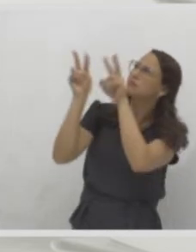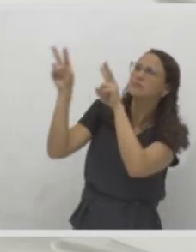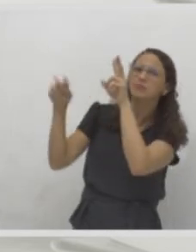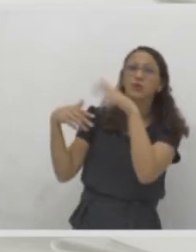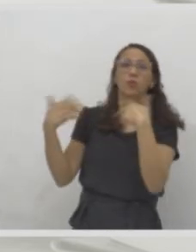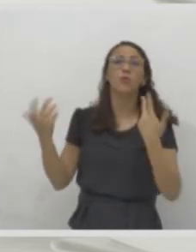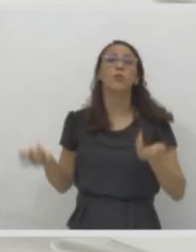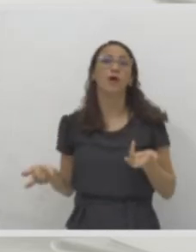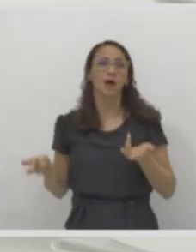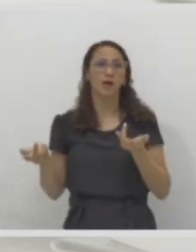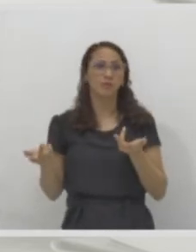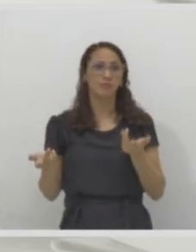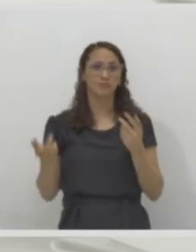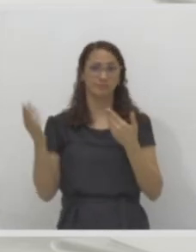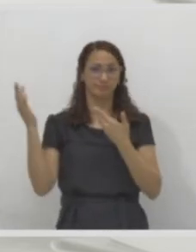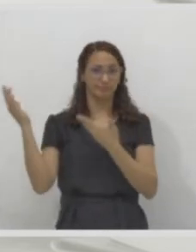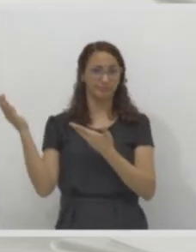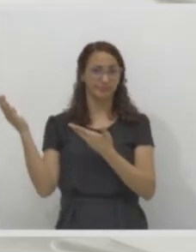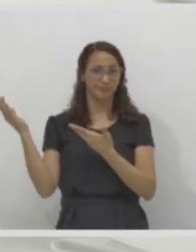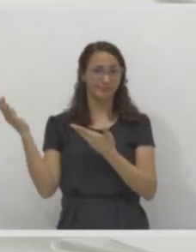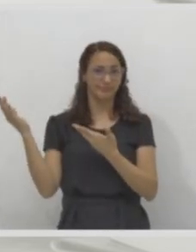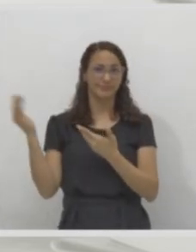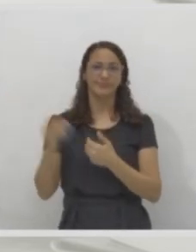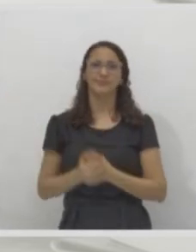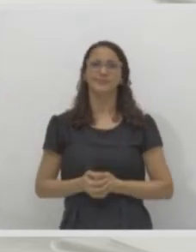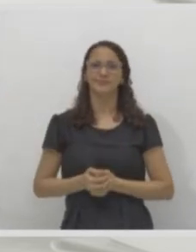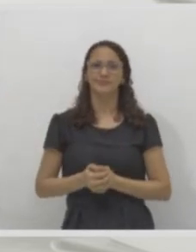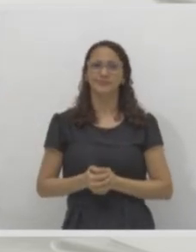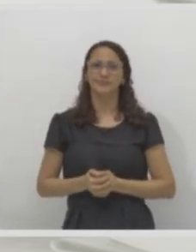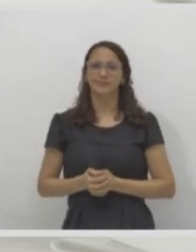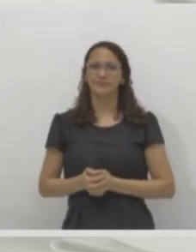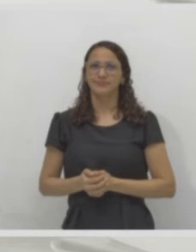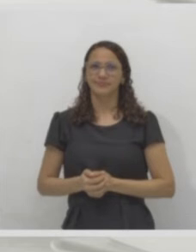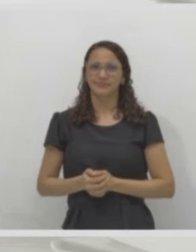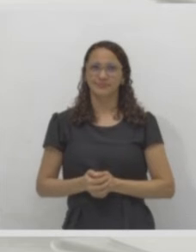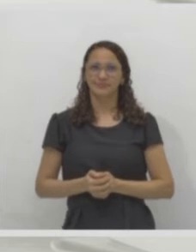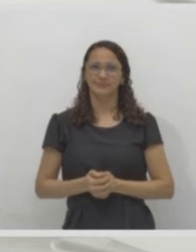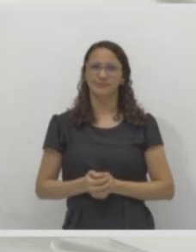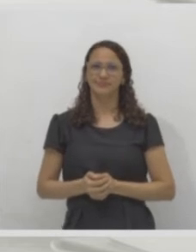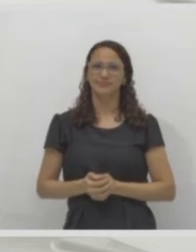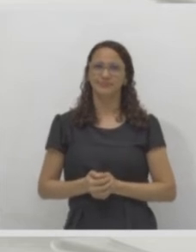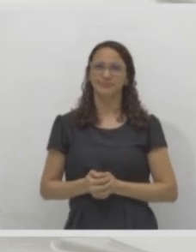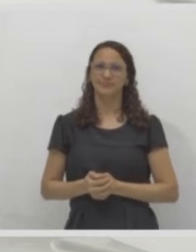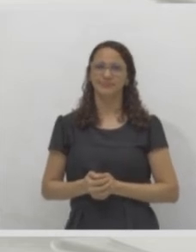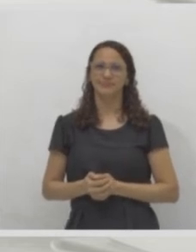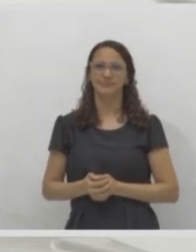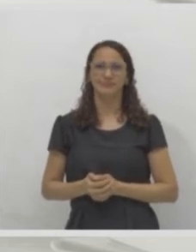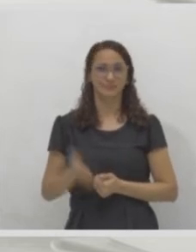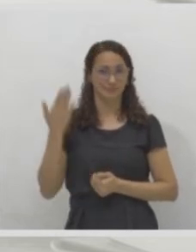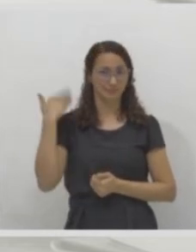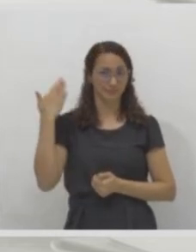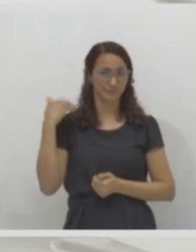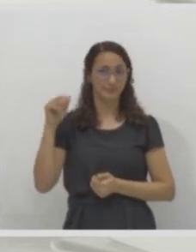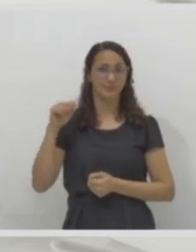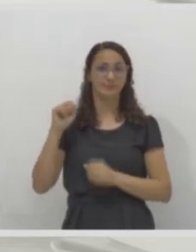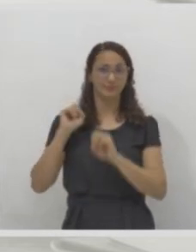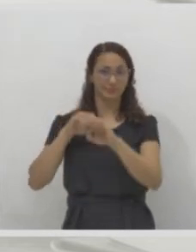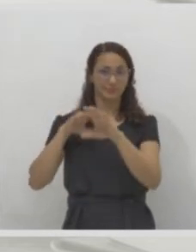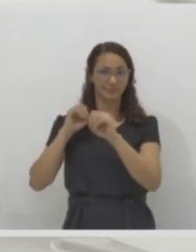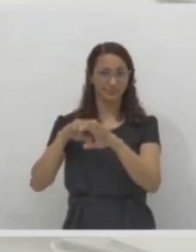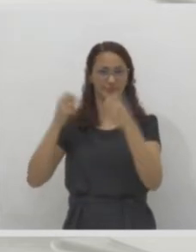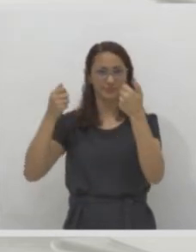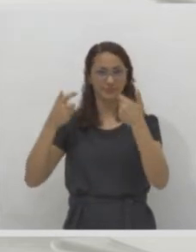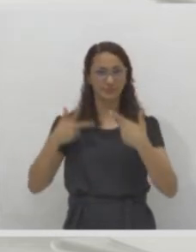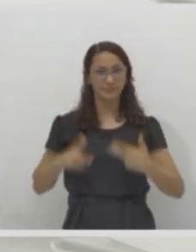Anta, Beija-Flor, Canoa, Ema e Homem Velho. Então, na aula que a gente falou sobre as constelações,